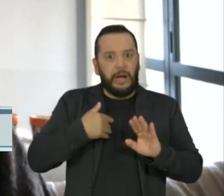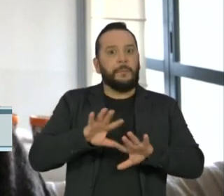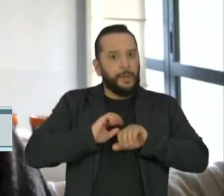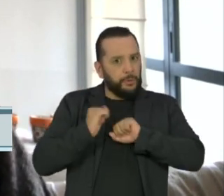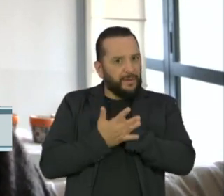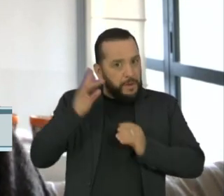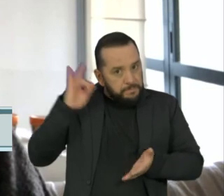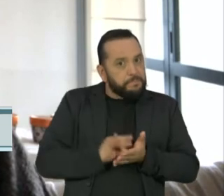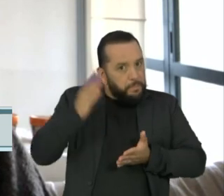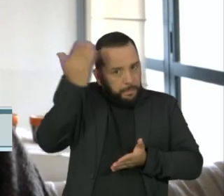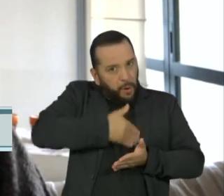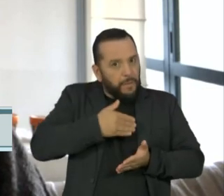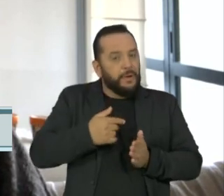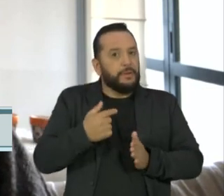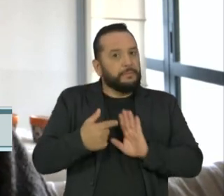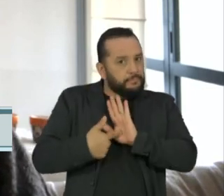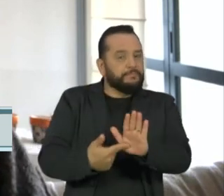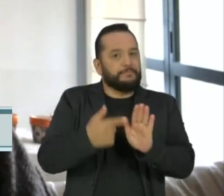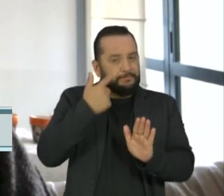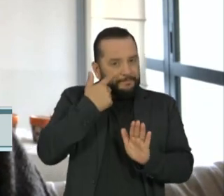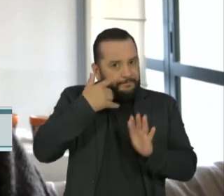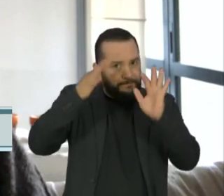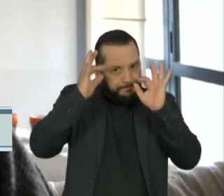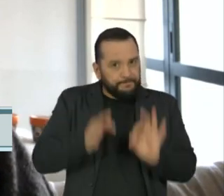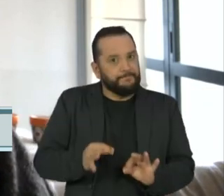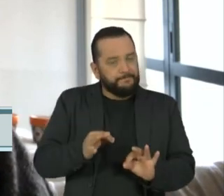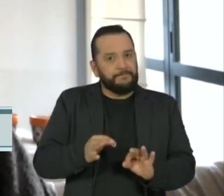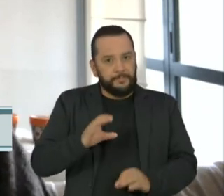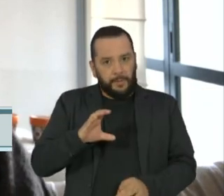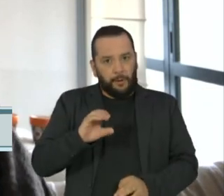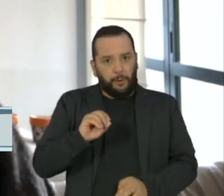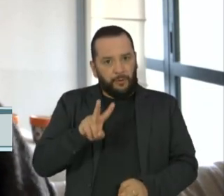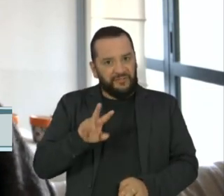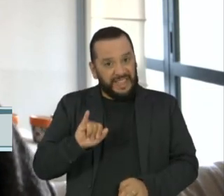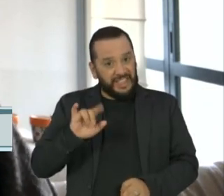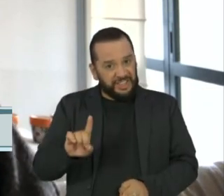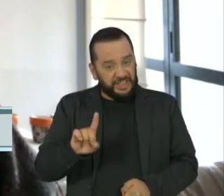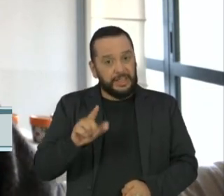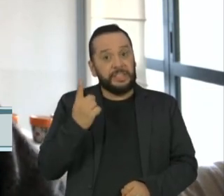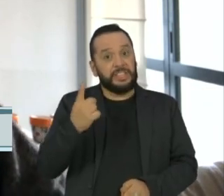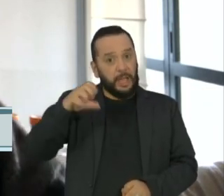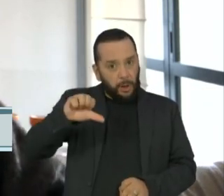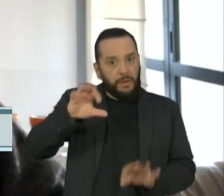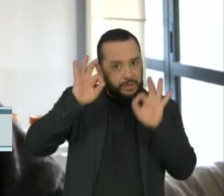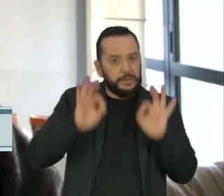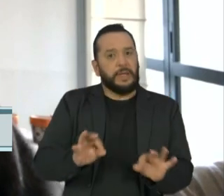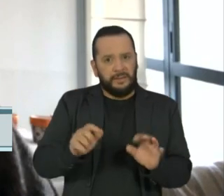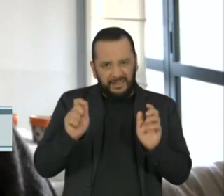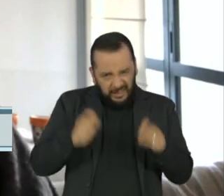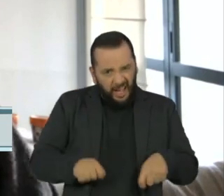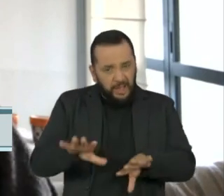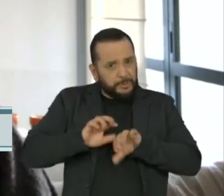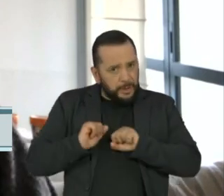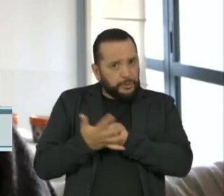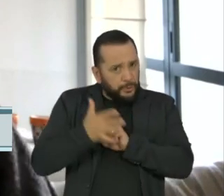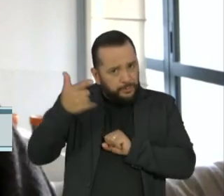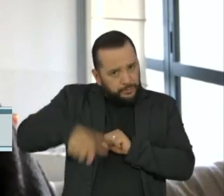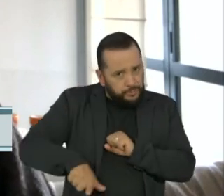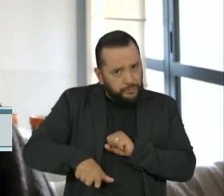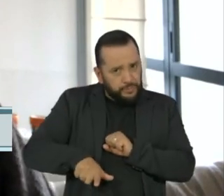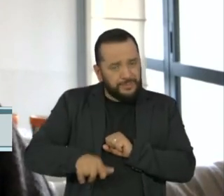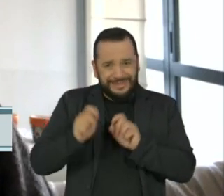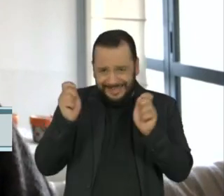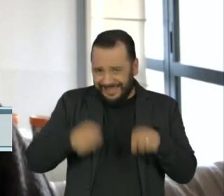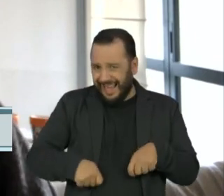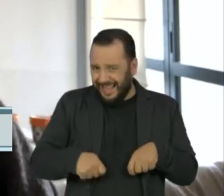pelo SARS-CoV-2, ou seja, com um quadro clínico ou não de COVID-19, se ele poderia se reinfectar depois de ter sido curado